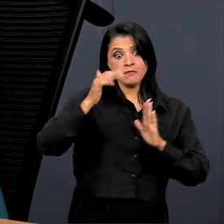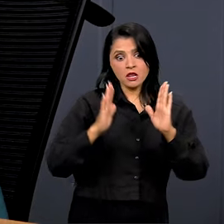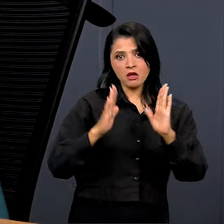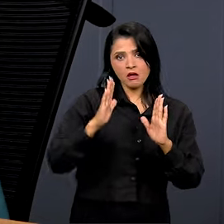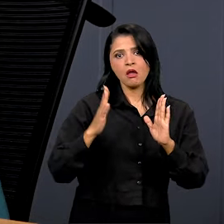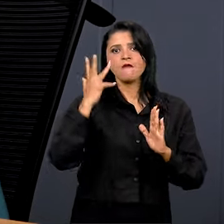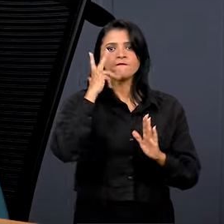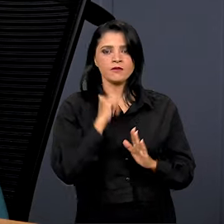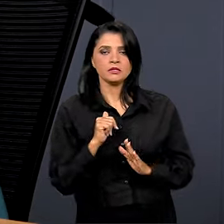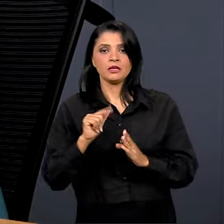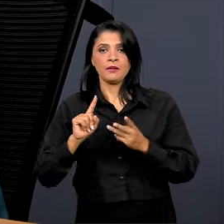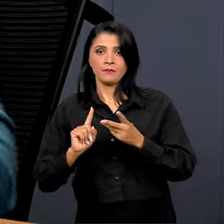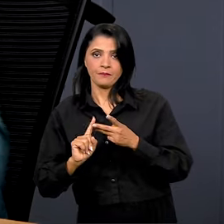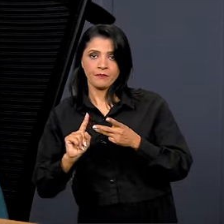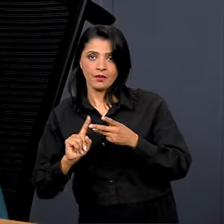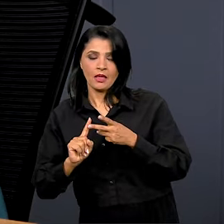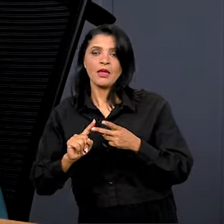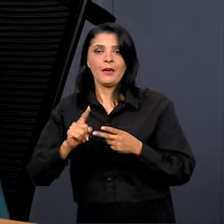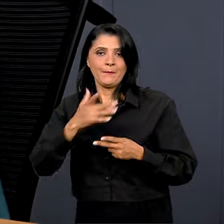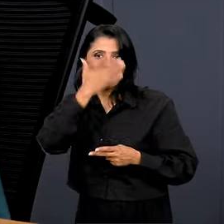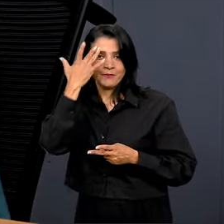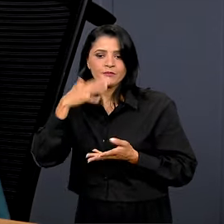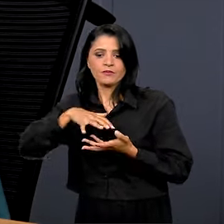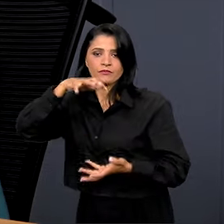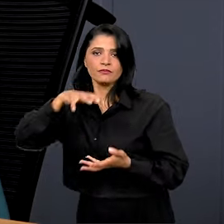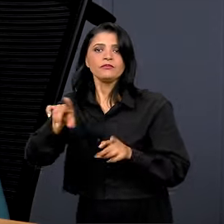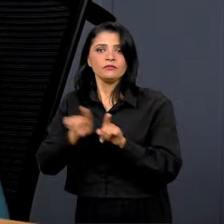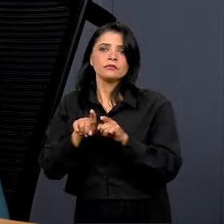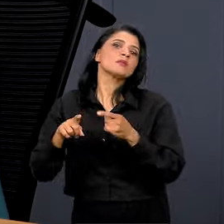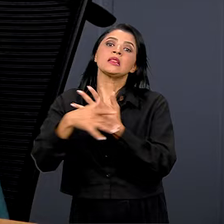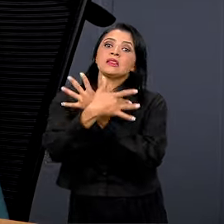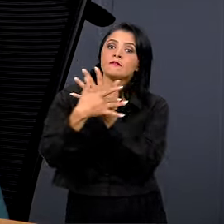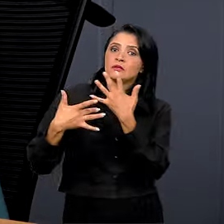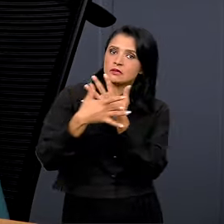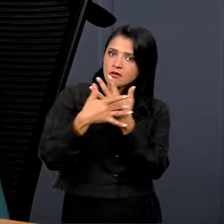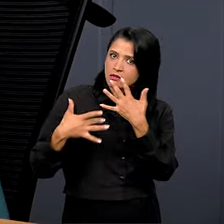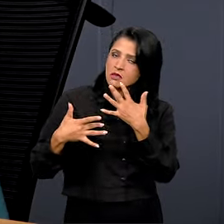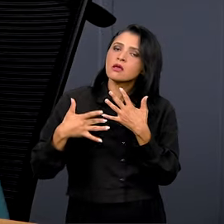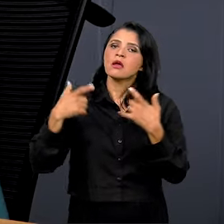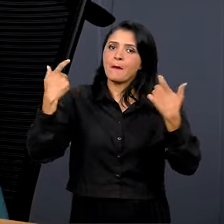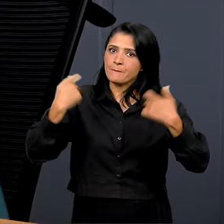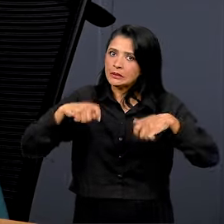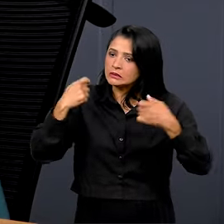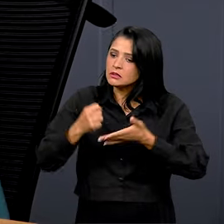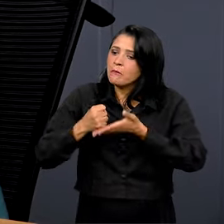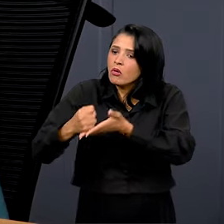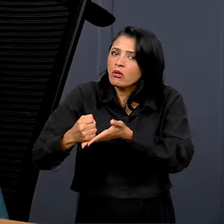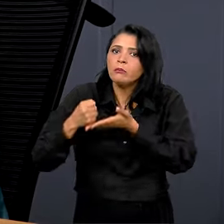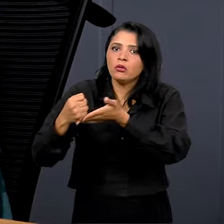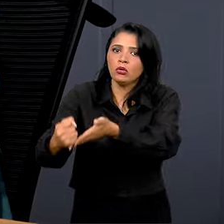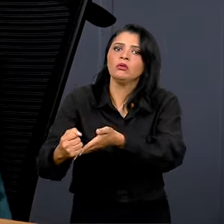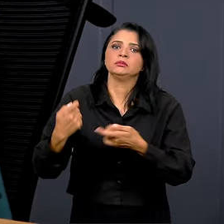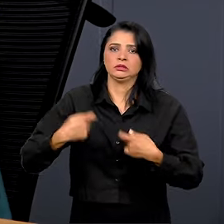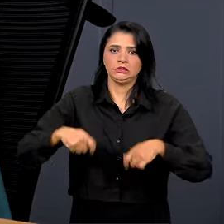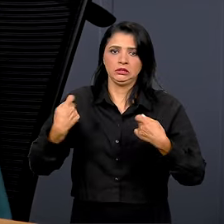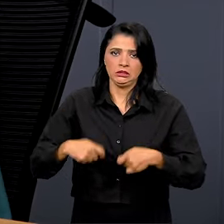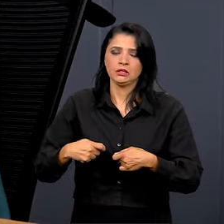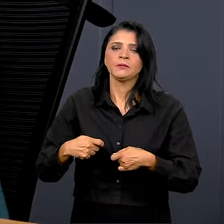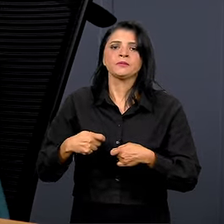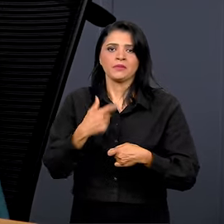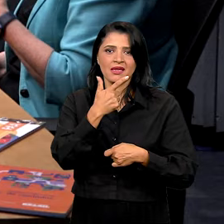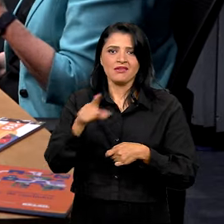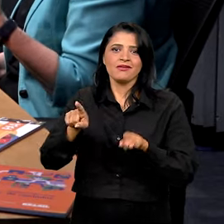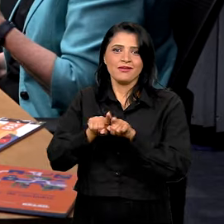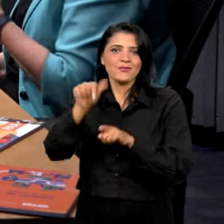primeira infância pessoas idosas e pessoas com deficiência que precisam dessas atividades de apoio eh